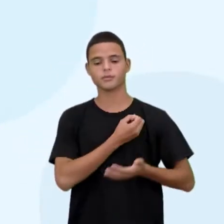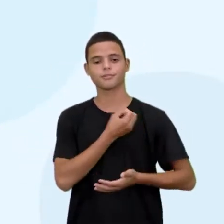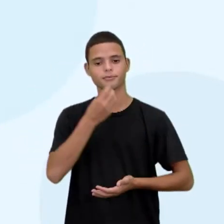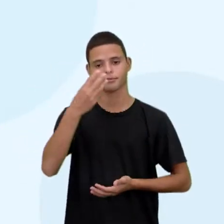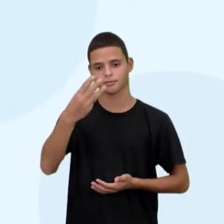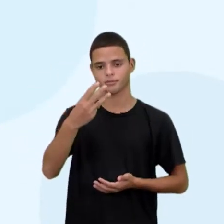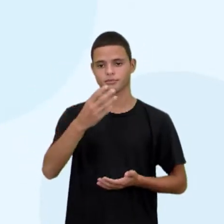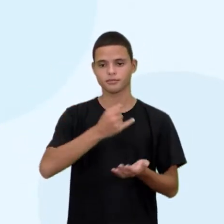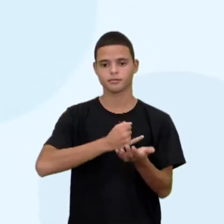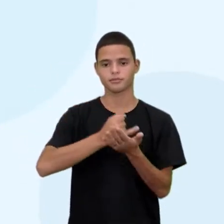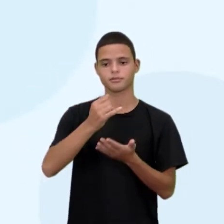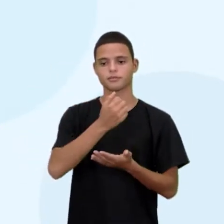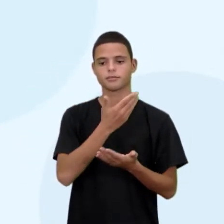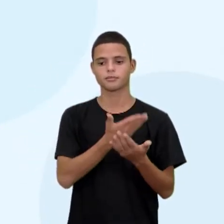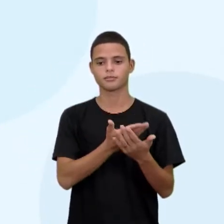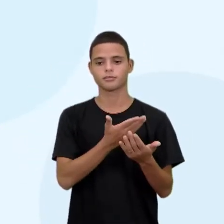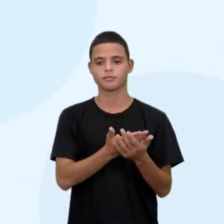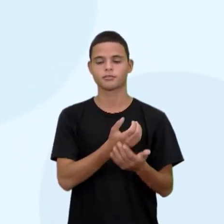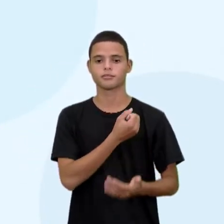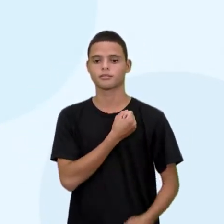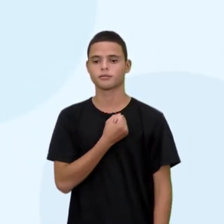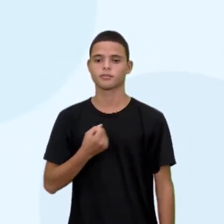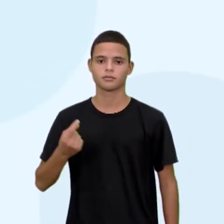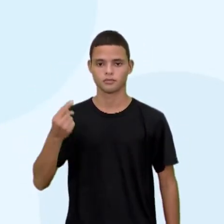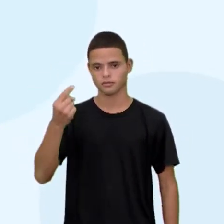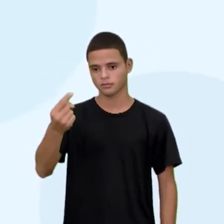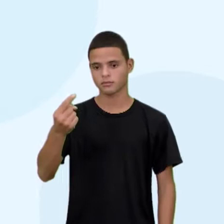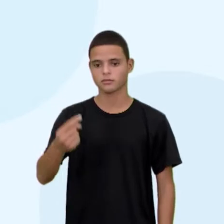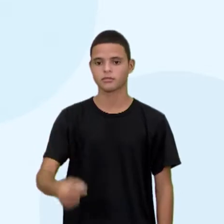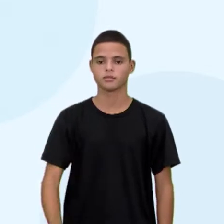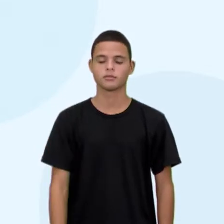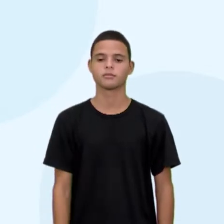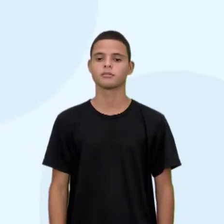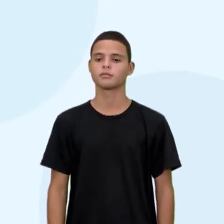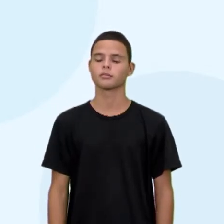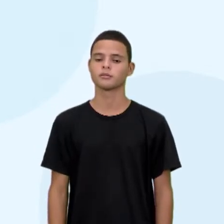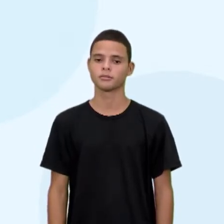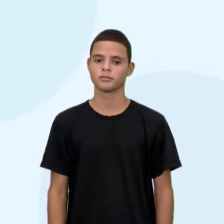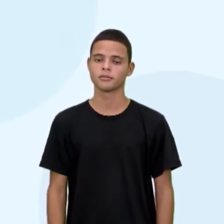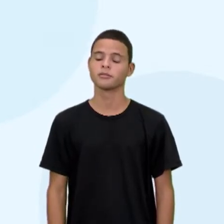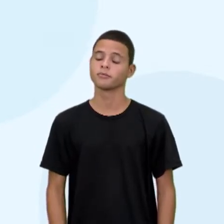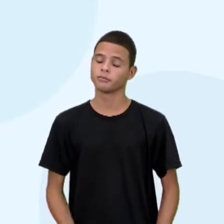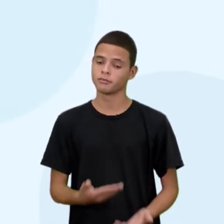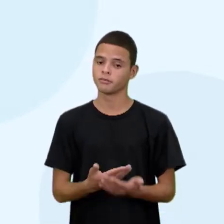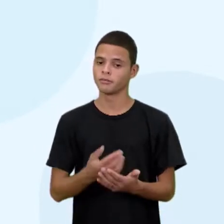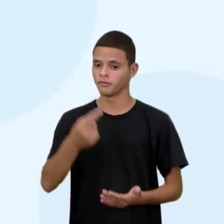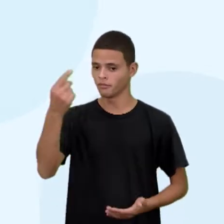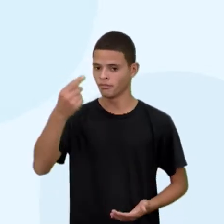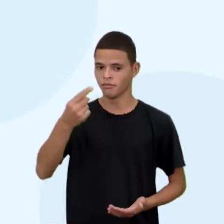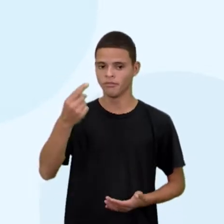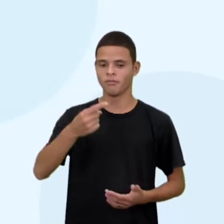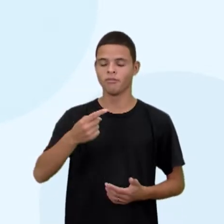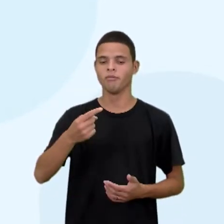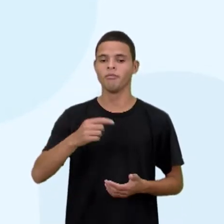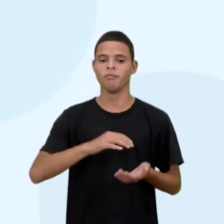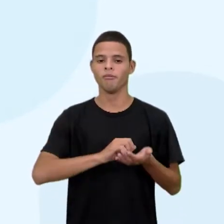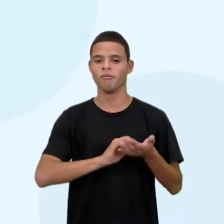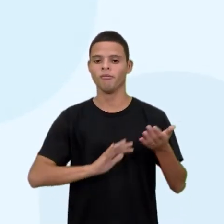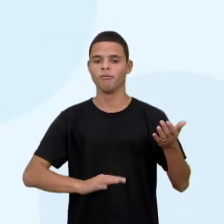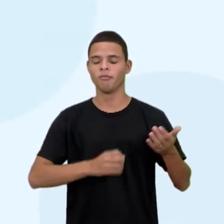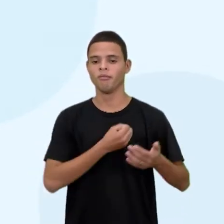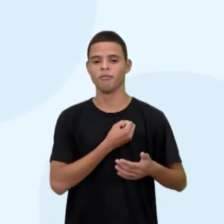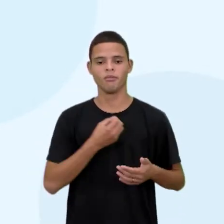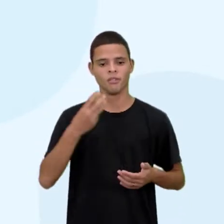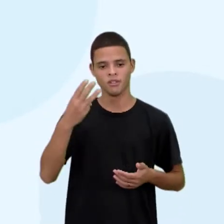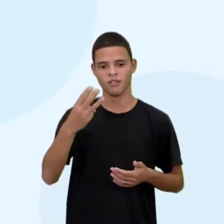3, introdução, né? Que vai ser a introdução da atividade 3. E é a primeira aula dessa atividade aí. O meu